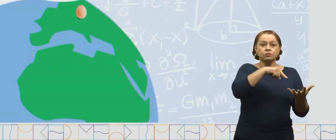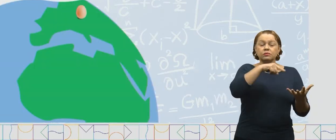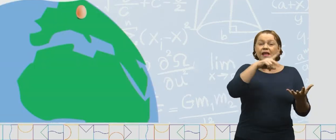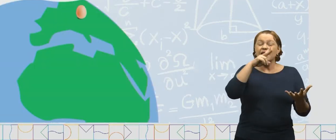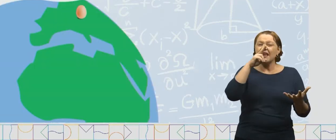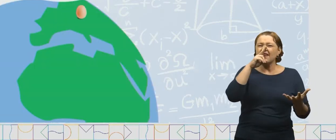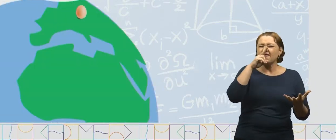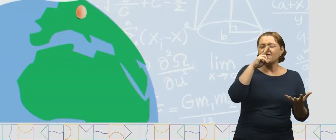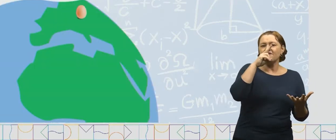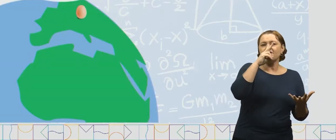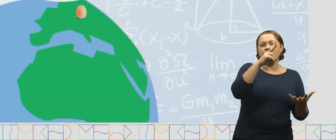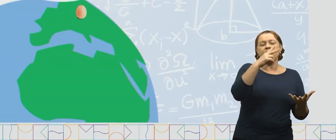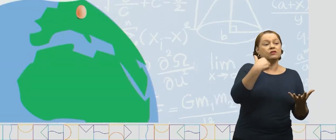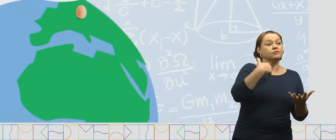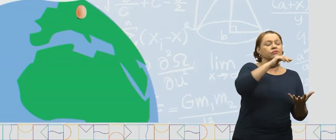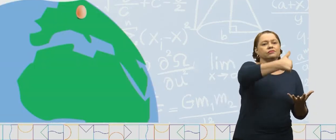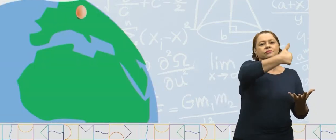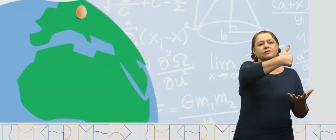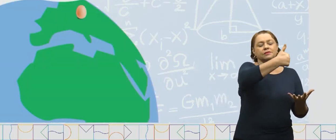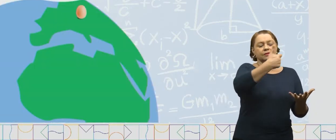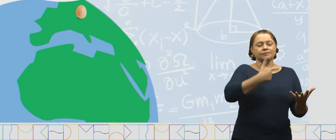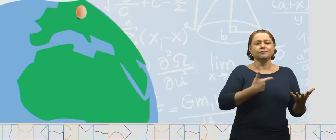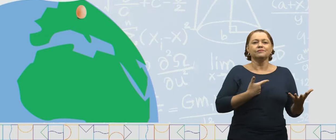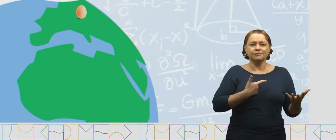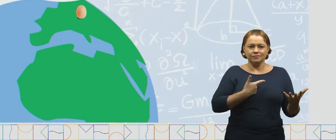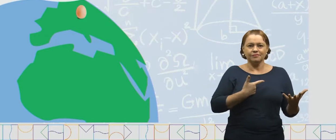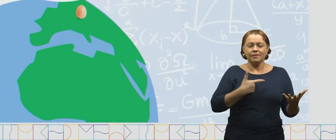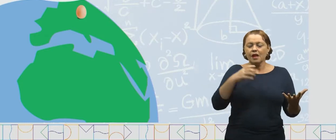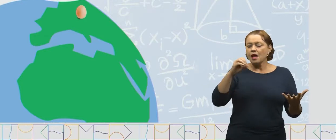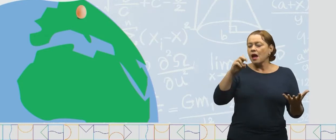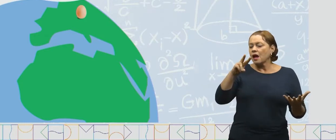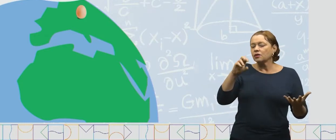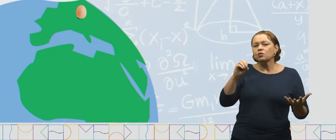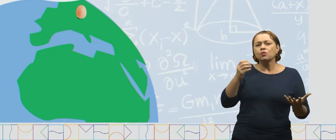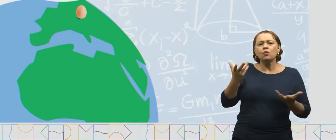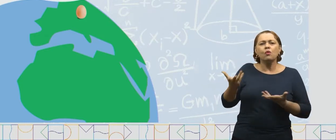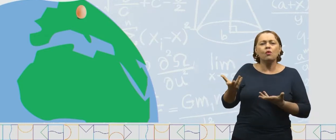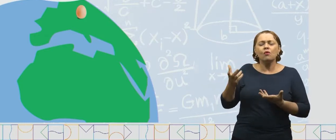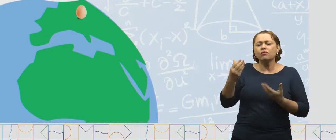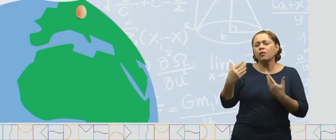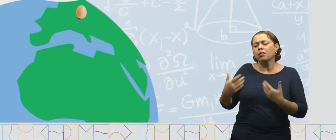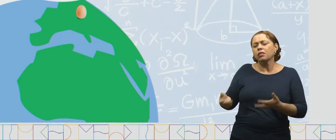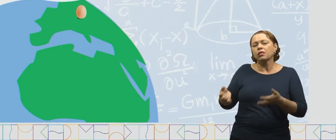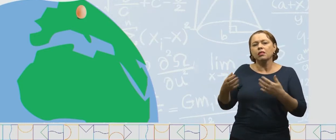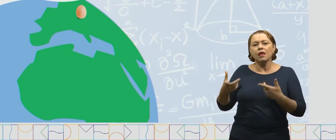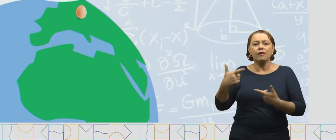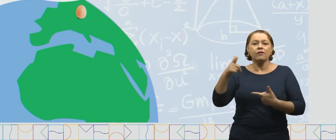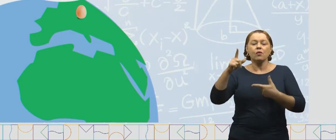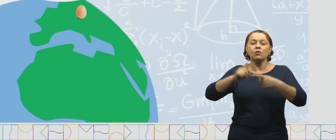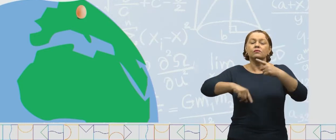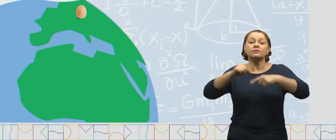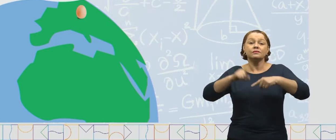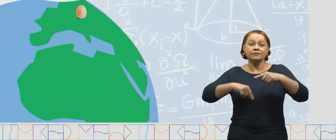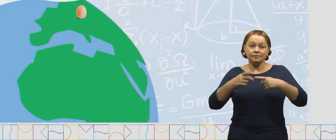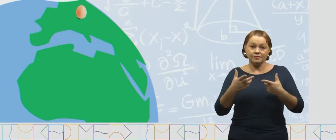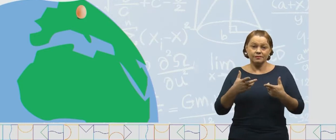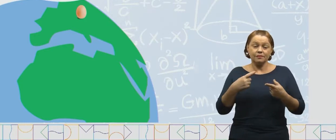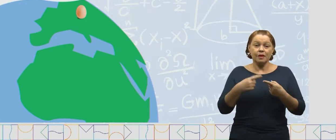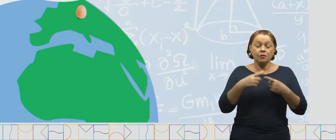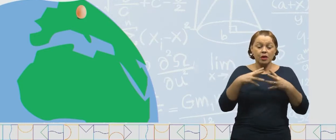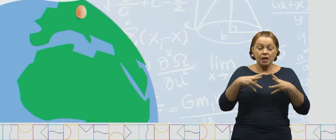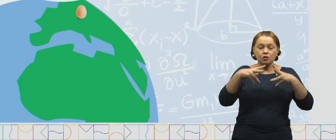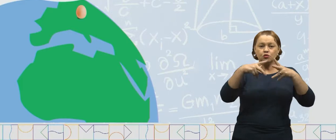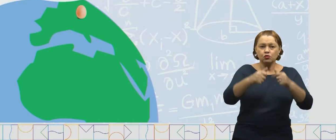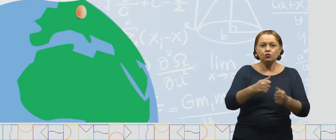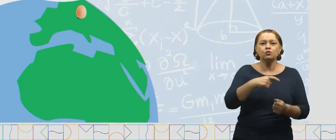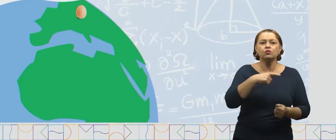muito maior do que a nossa massa e a massa de um ovo ou de qualquer outro objeto. Ou seja, tudo que